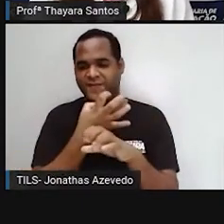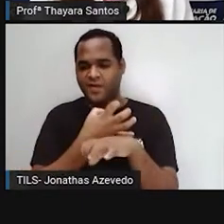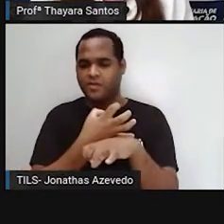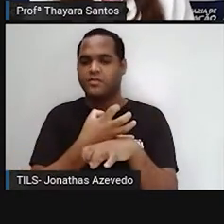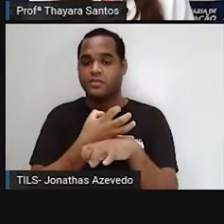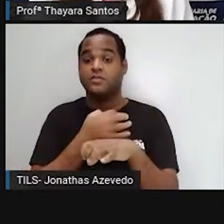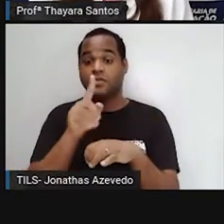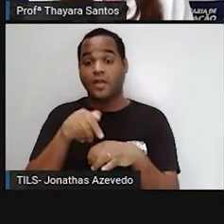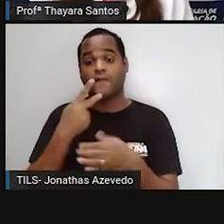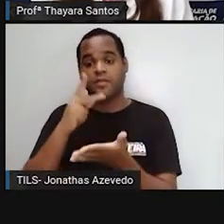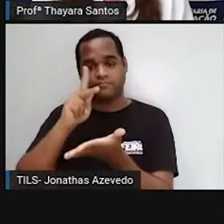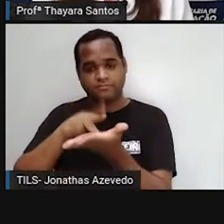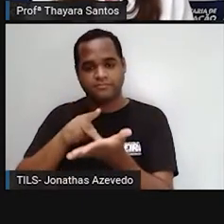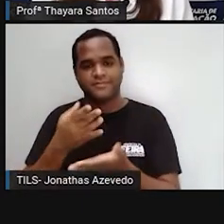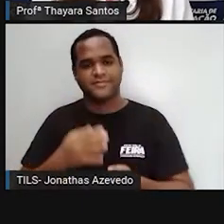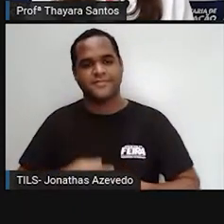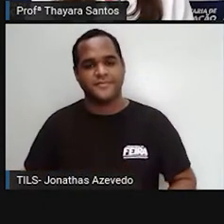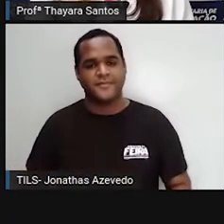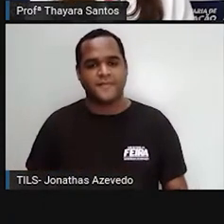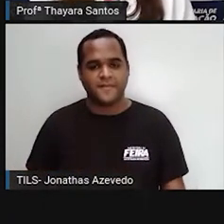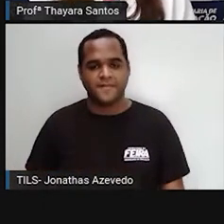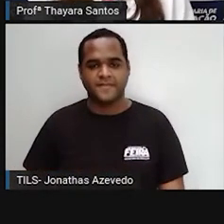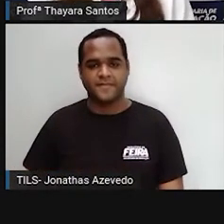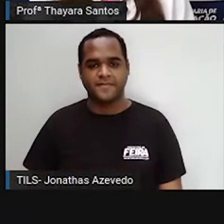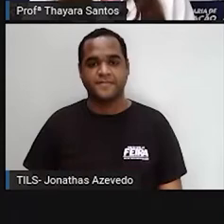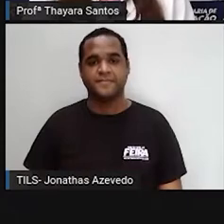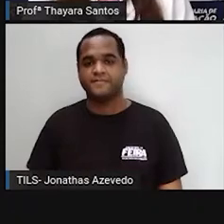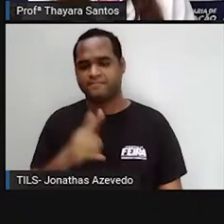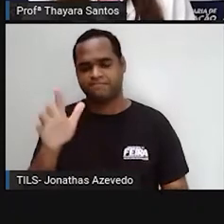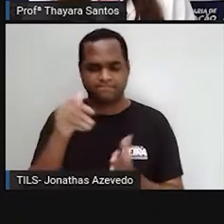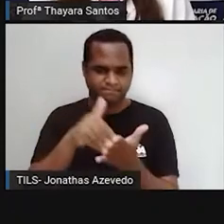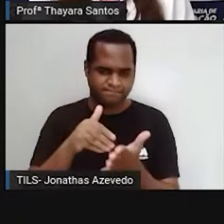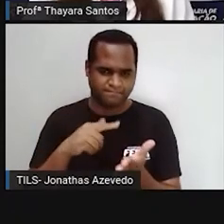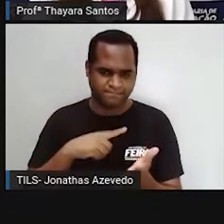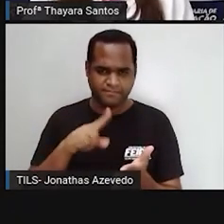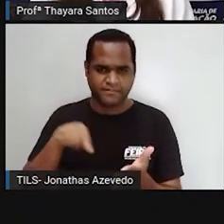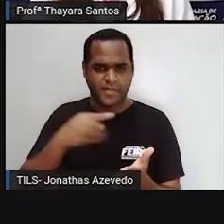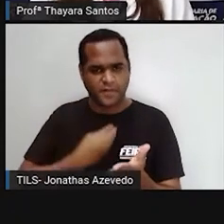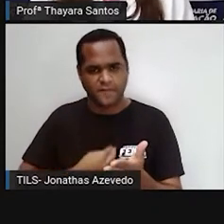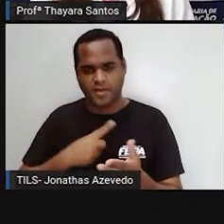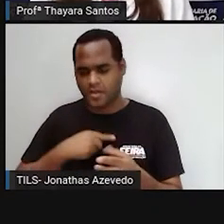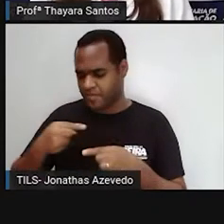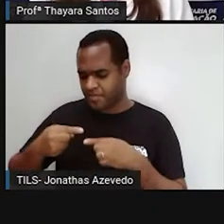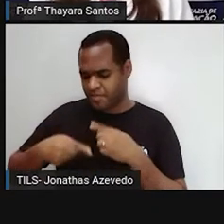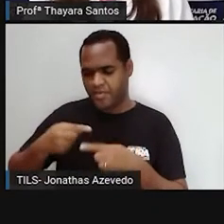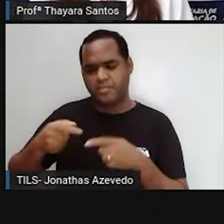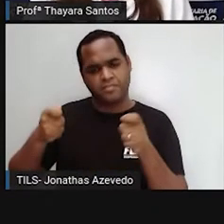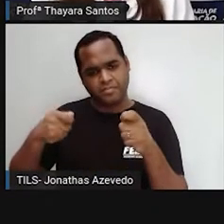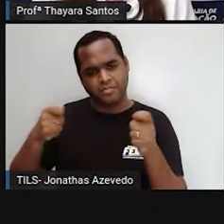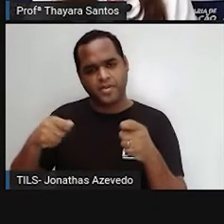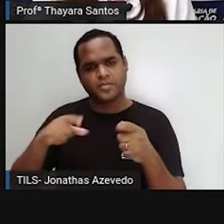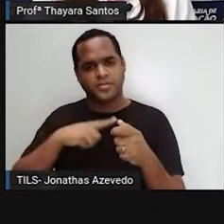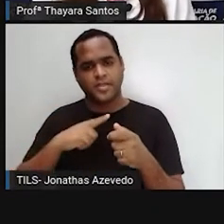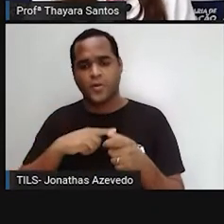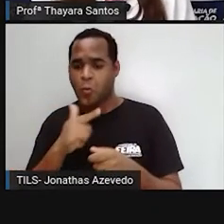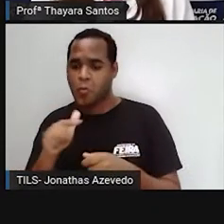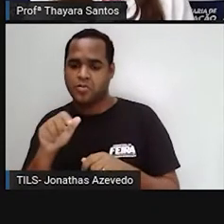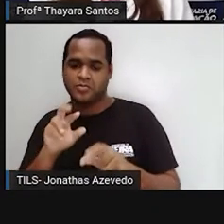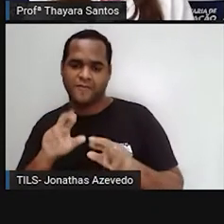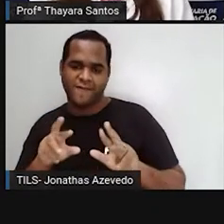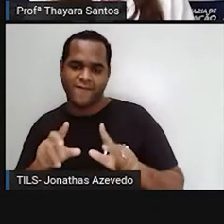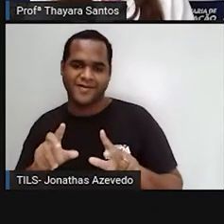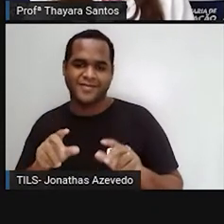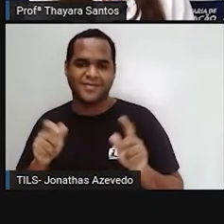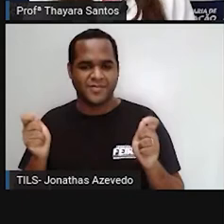essa afirmação é verdadeira. E a última, os seres vivos podem se reproduzir sexuadamente e assexuadamente.